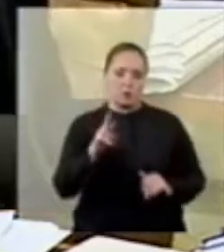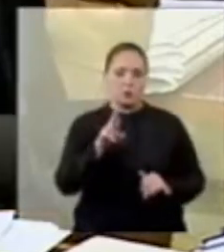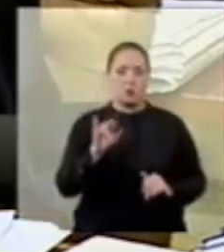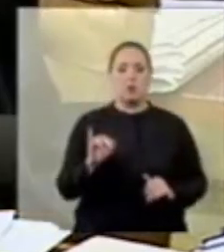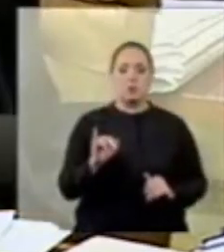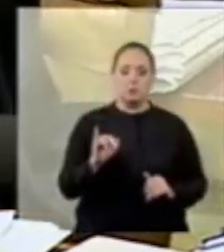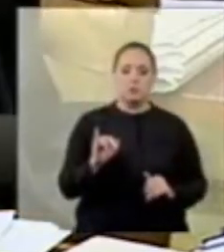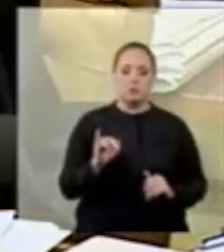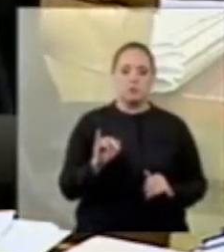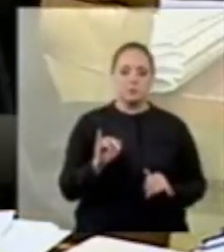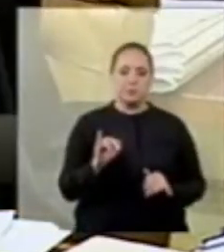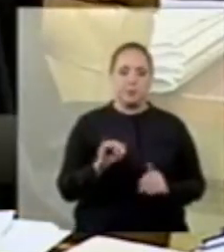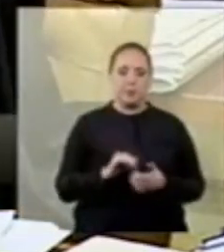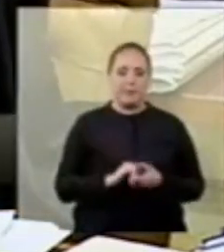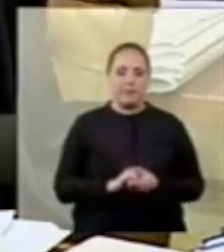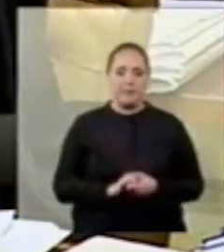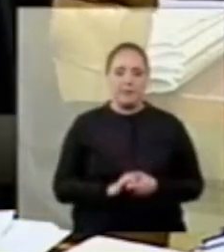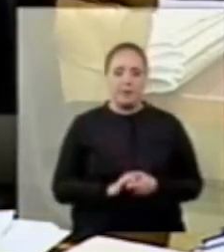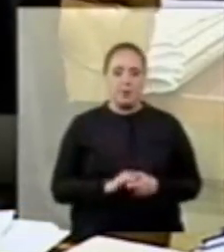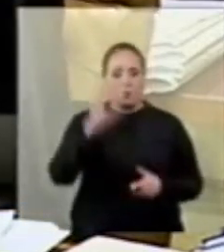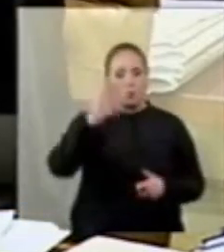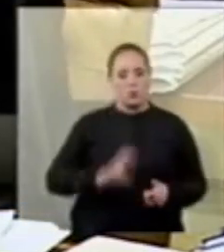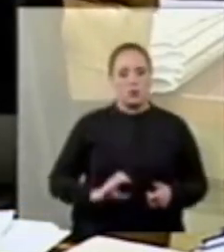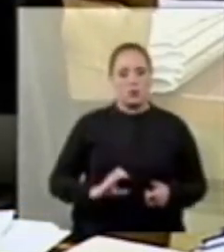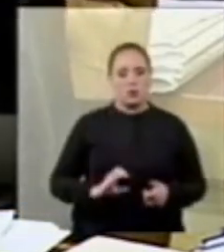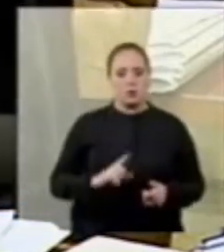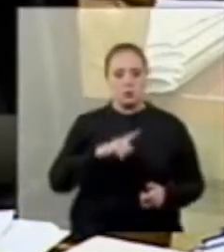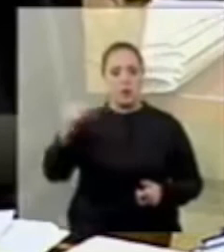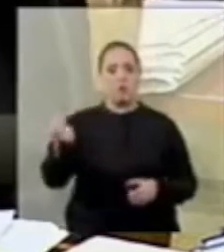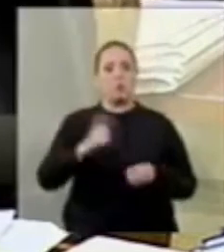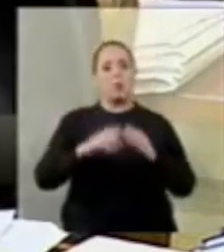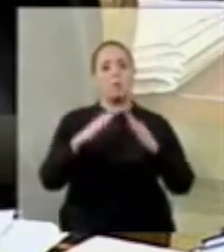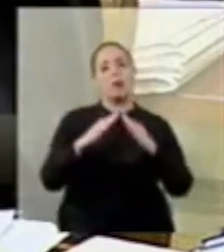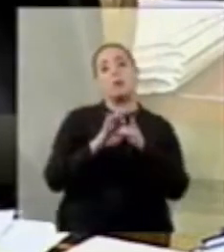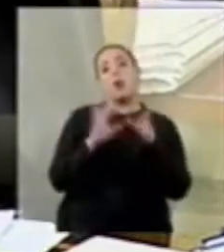escárnio mesmo o cidadão condenado sair livre